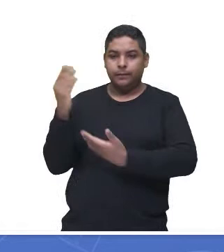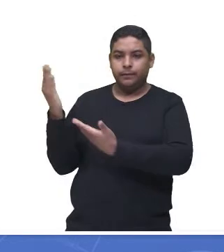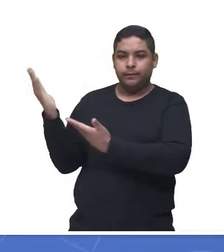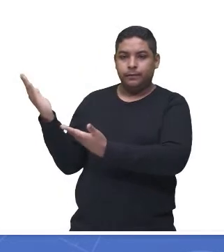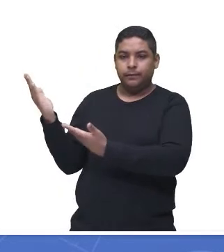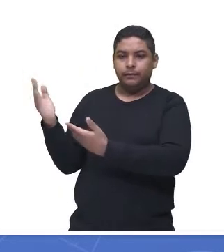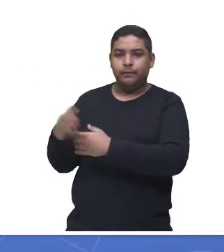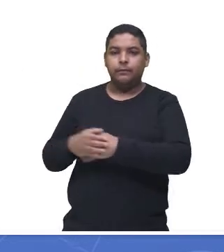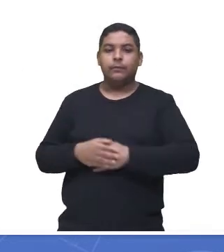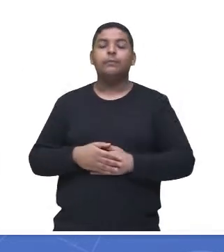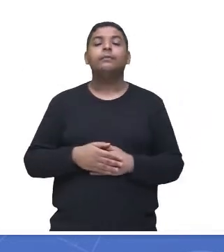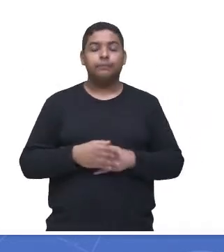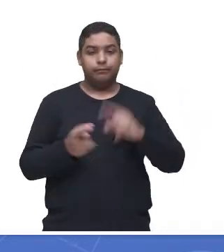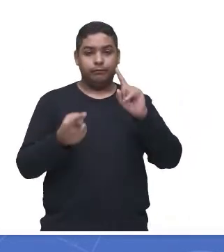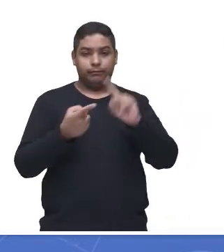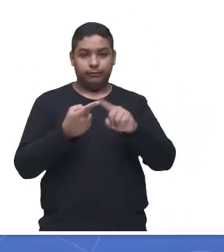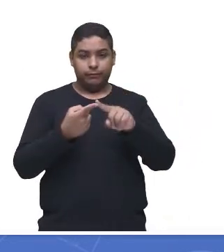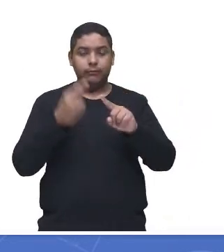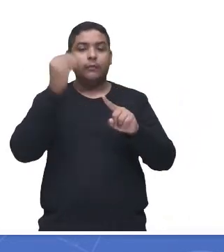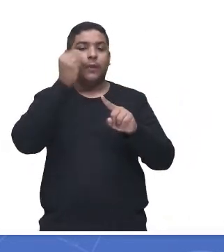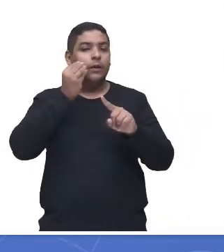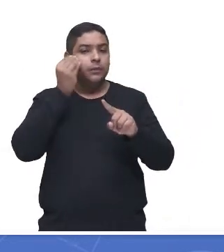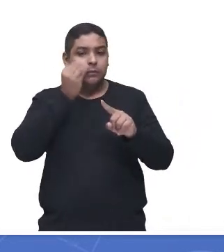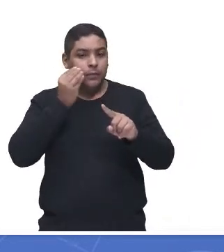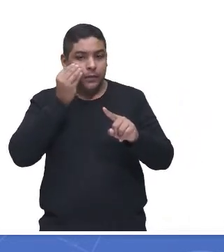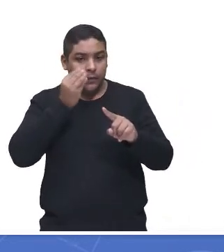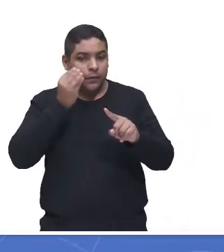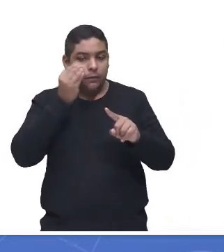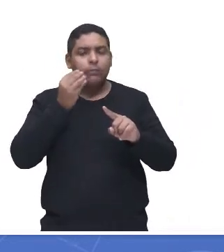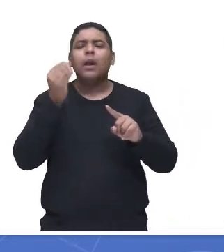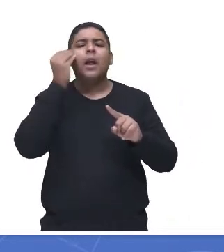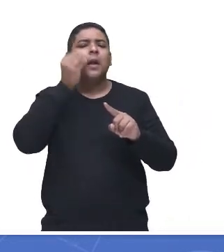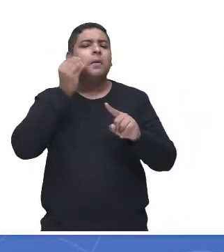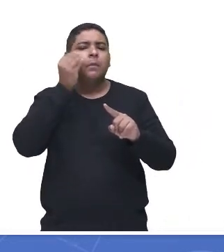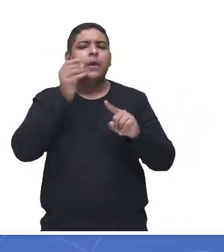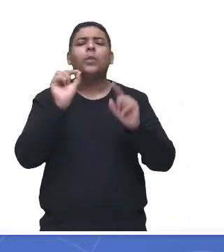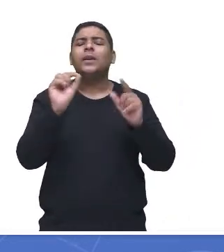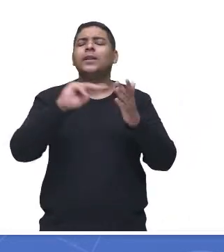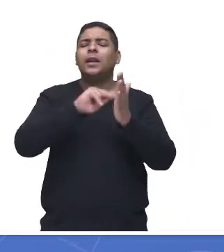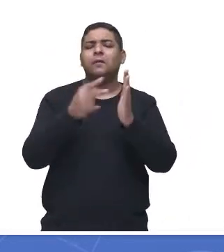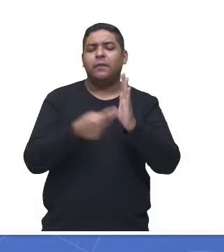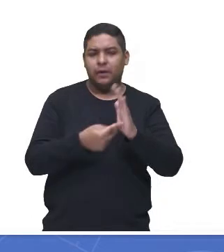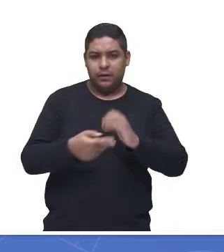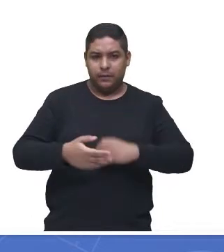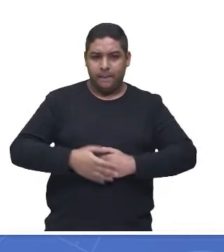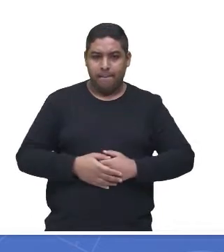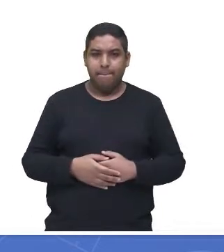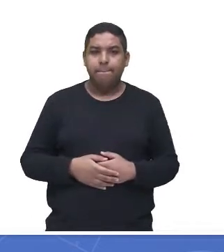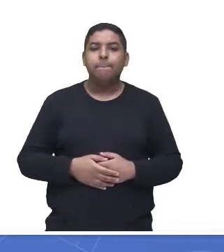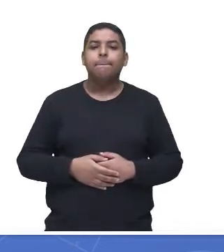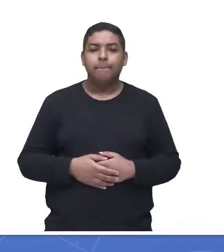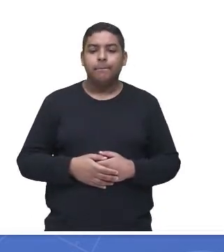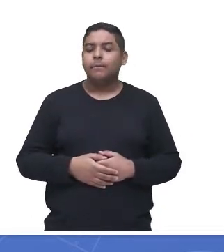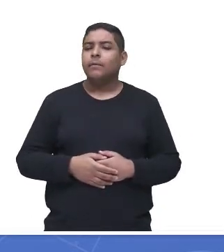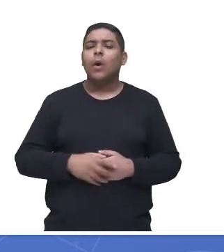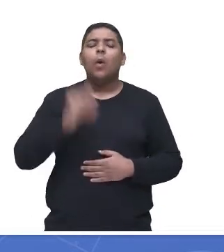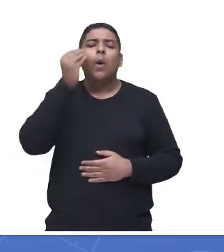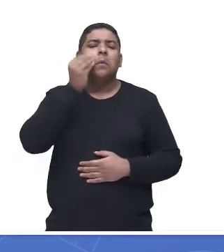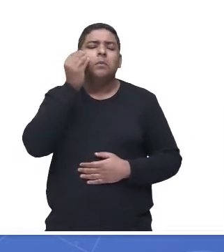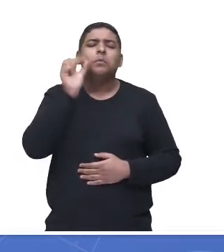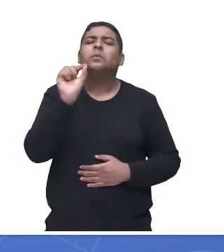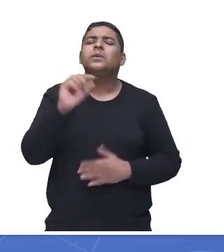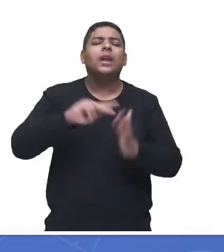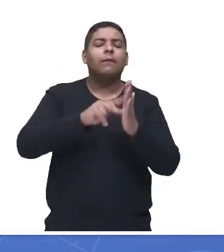sobre o conhecimento empírico. Quando a gente falar de conhecimento empírico, nós estamos falando